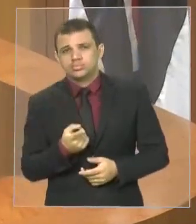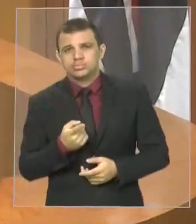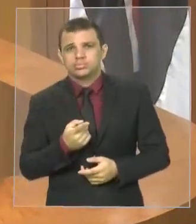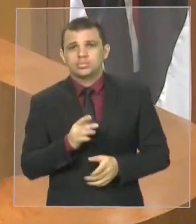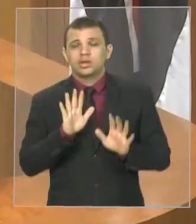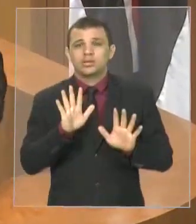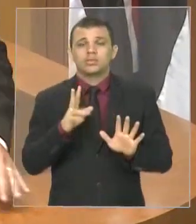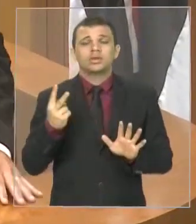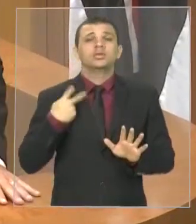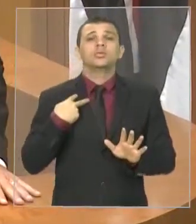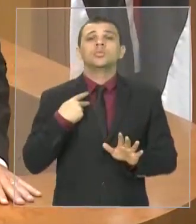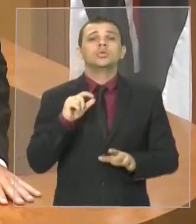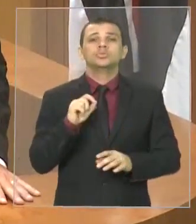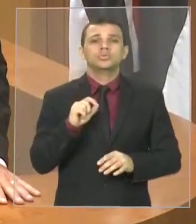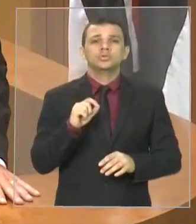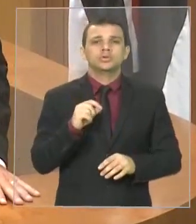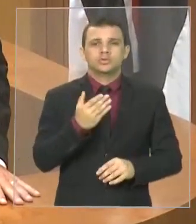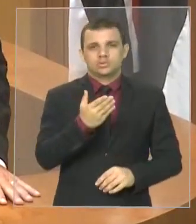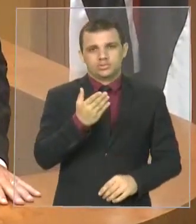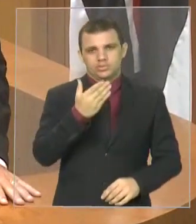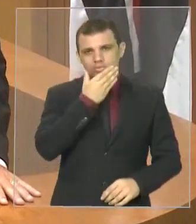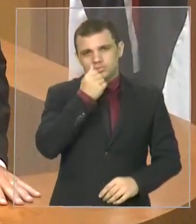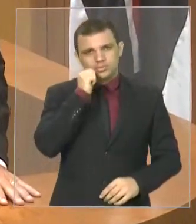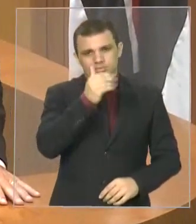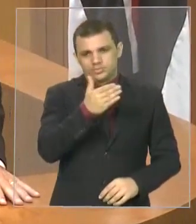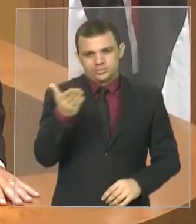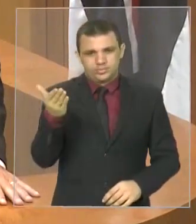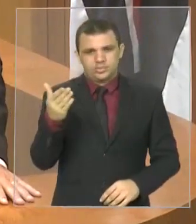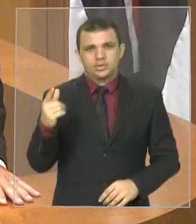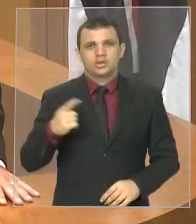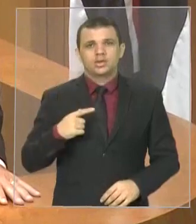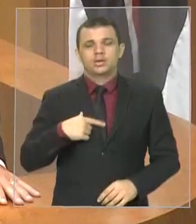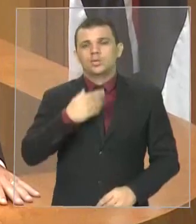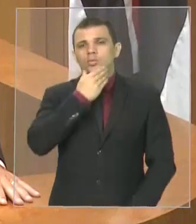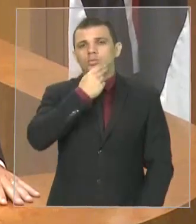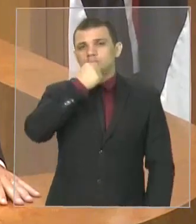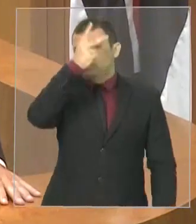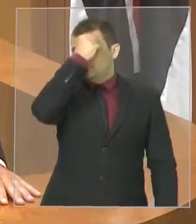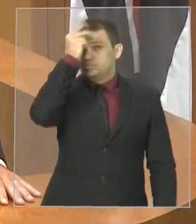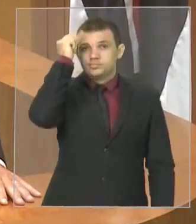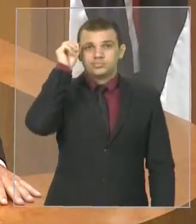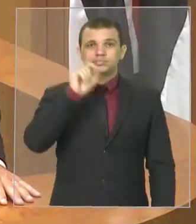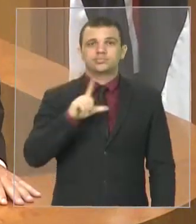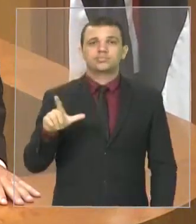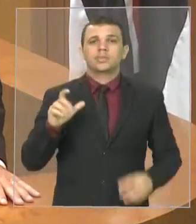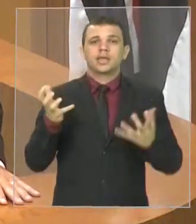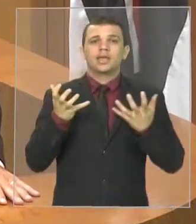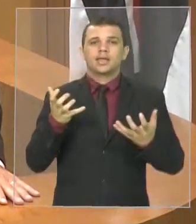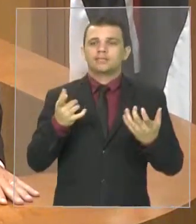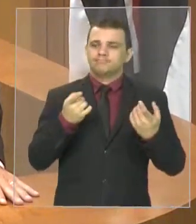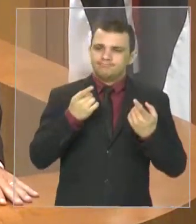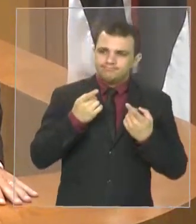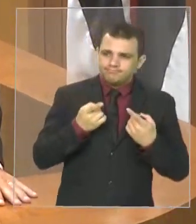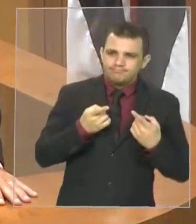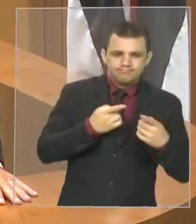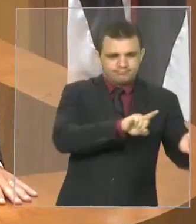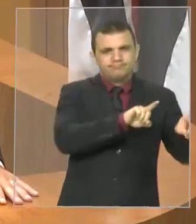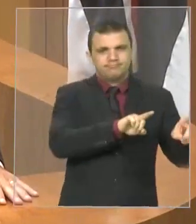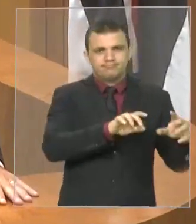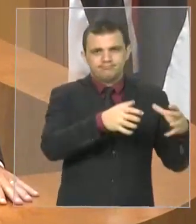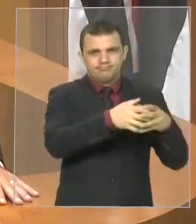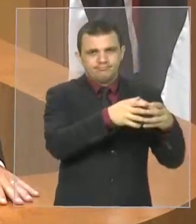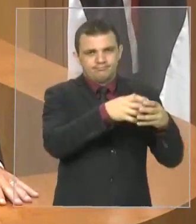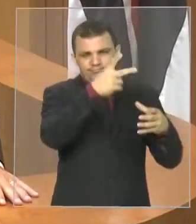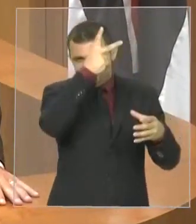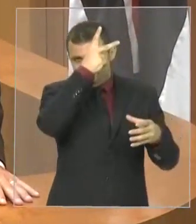é o município de São Luís, o prefeito de São Luís, querer atacar a categoria dos professores como se